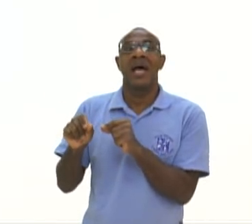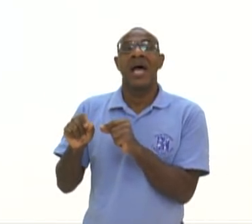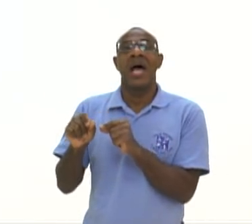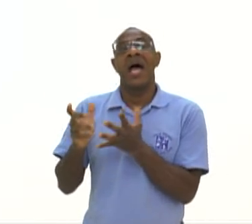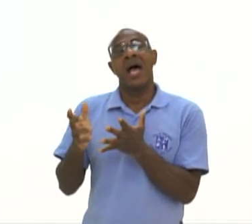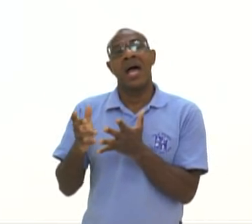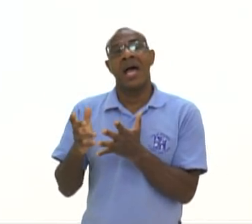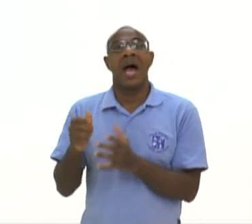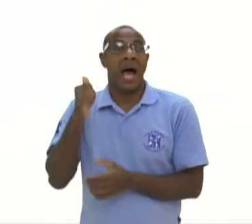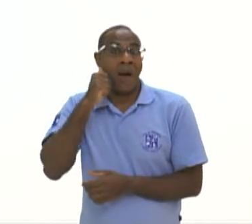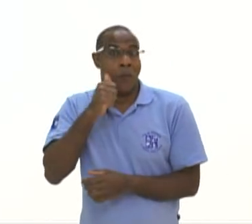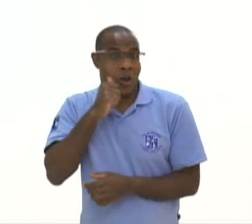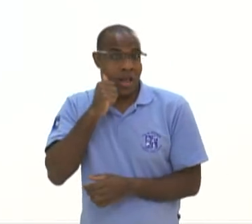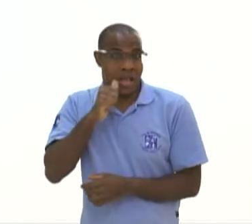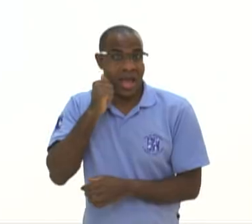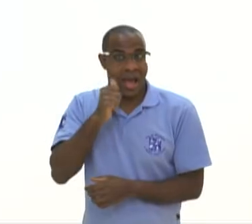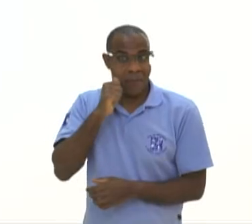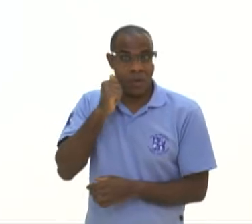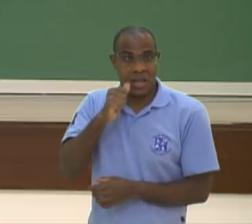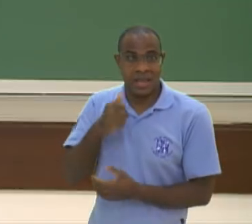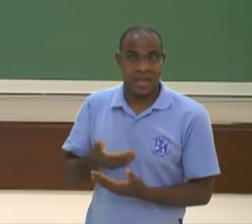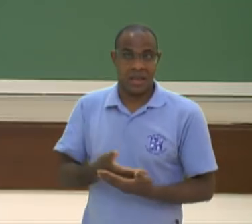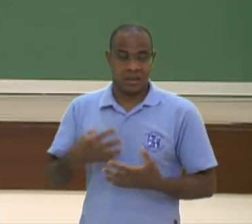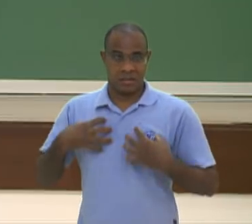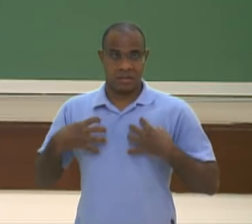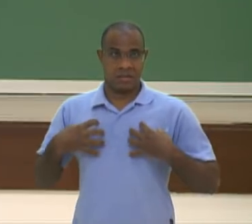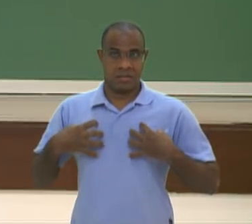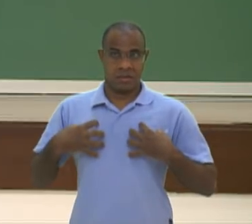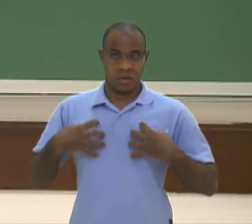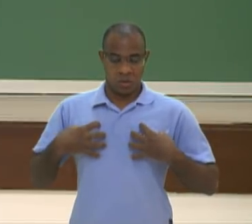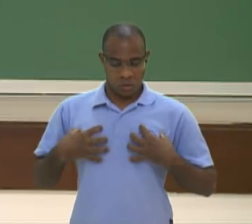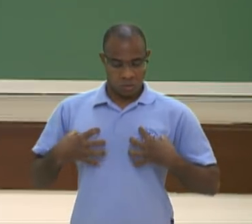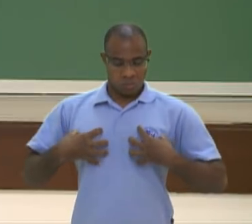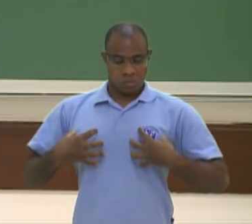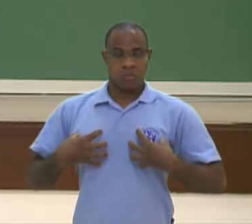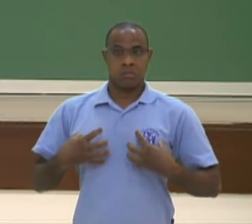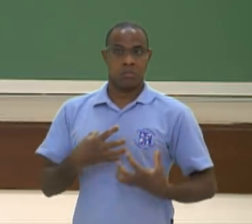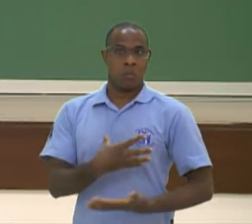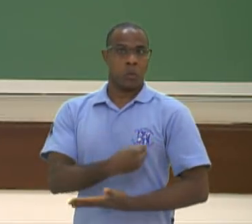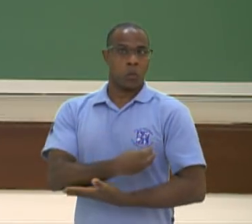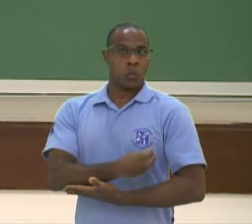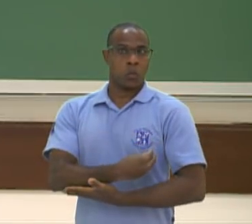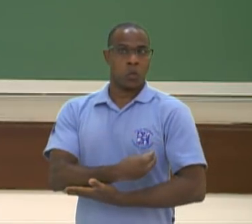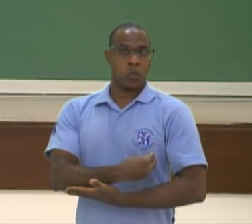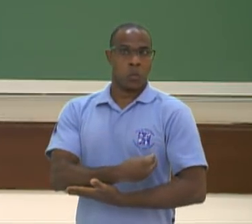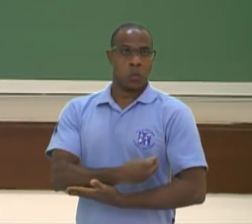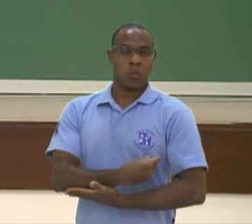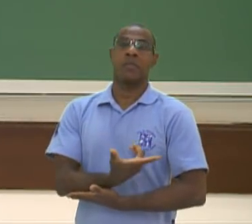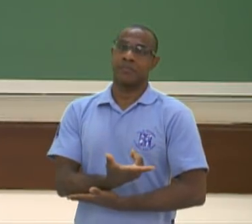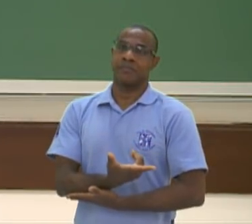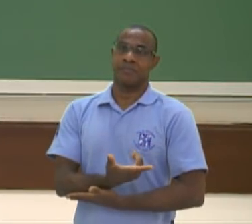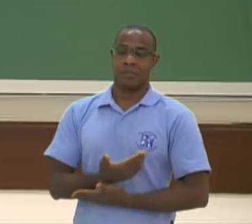faz com que a mulher, a lactante, né, que a gente chama, produza o leite materno. Qual é a importância disso?